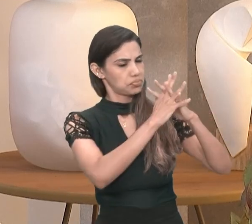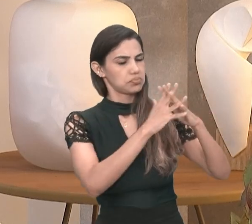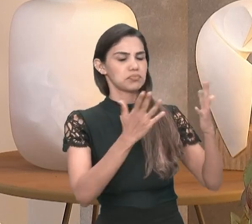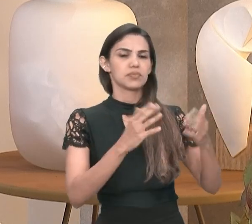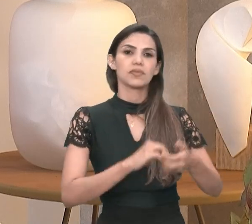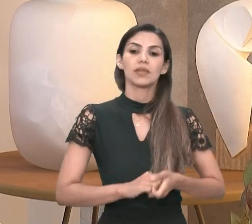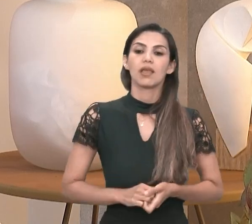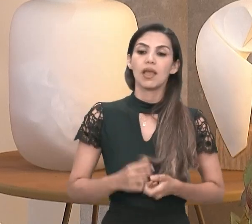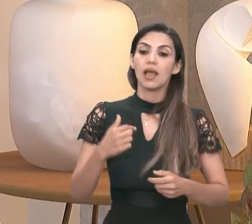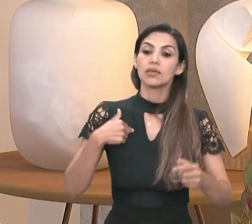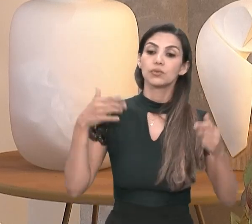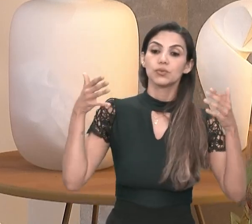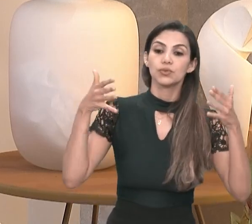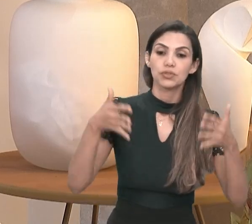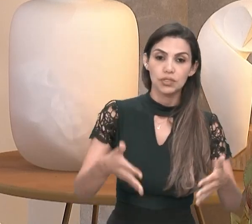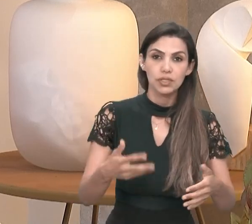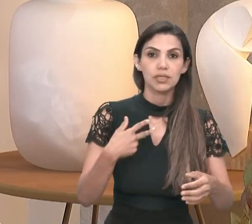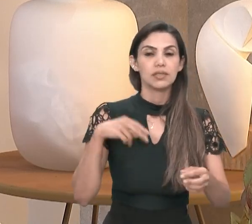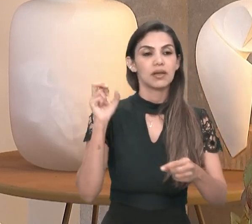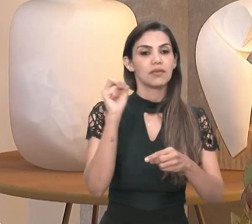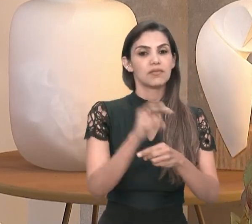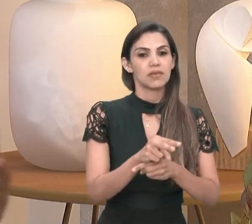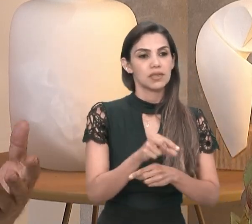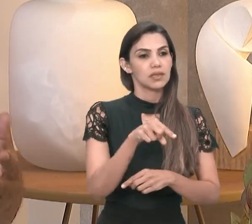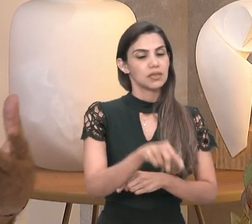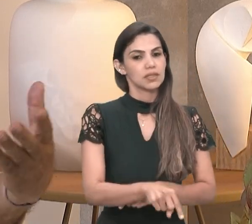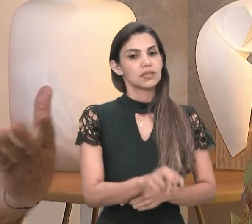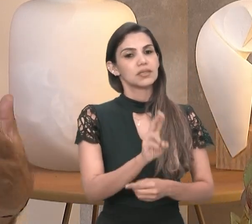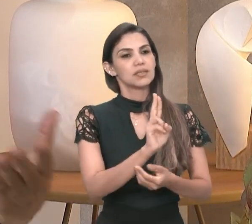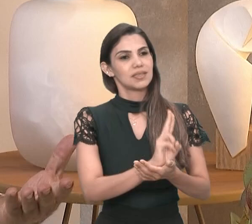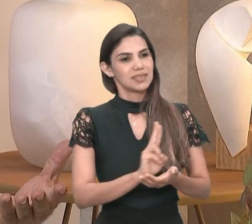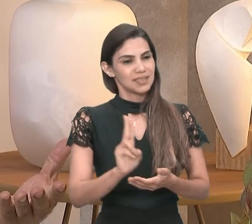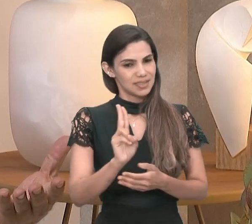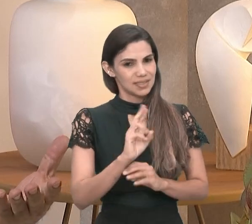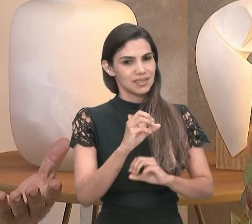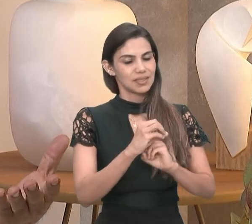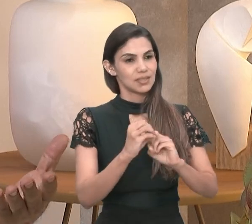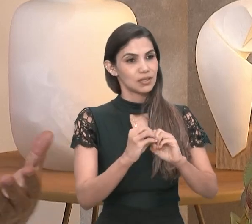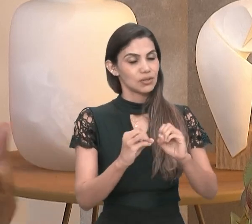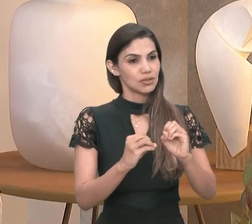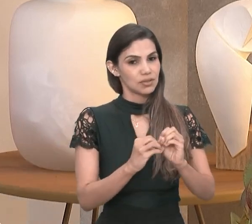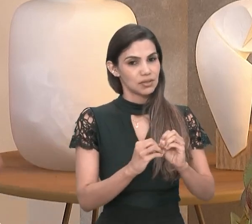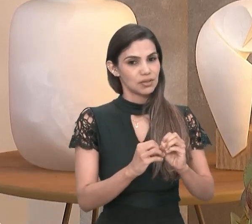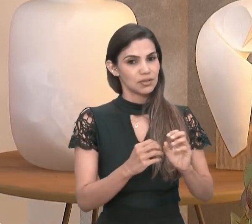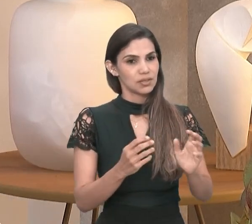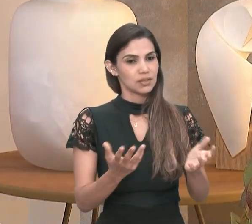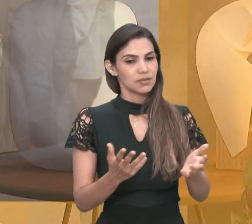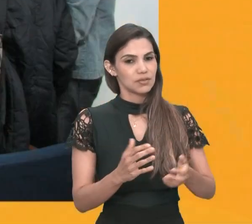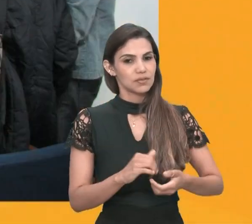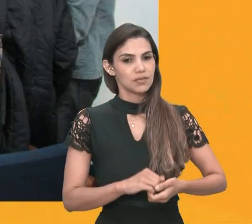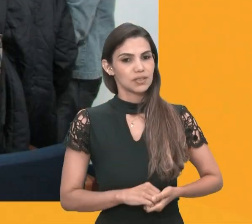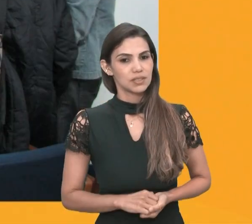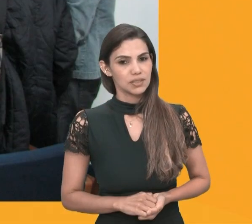cheguei à universidade, tinha 4, 5 pessoas que tinham sido meus professores. Olha, então, que bacana. eu cheguei aqui, eu senti em